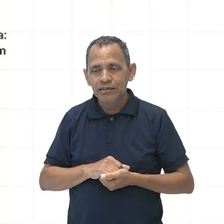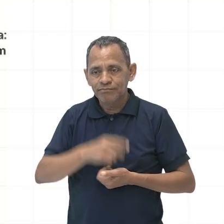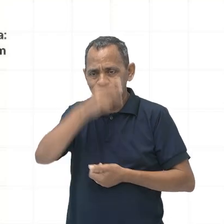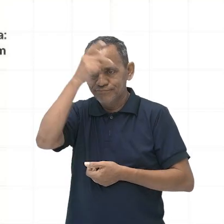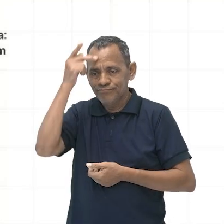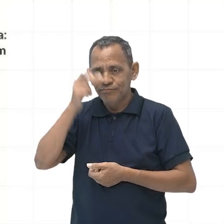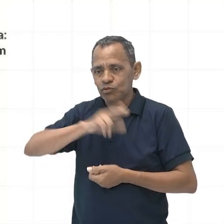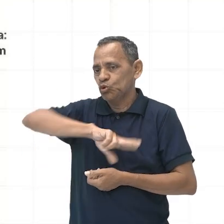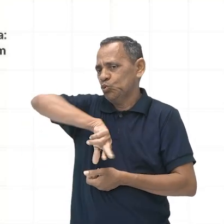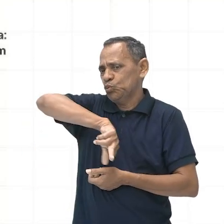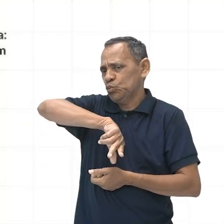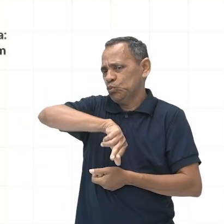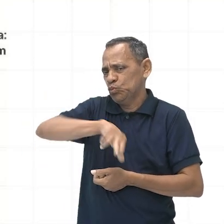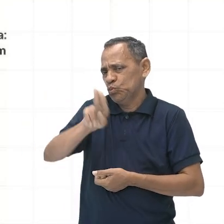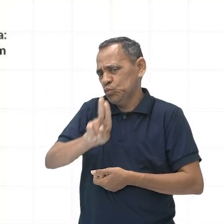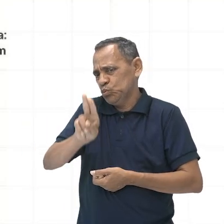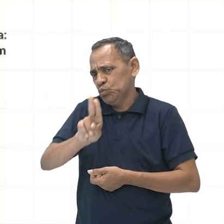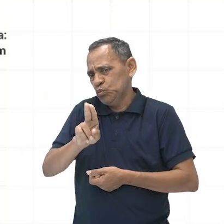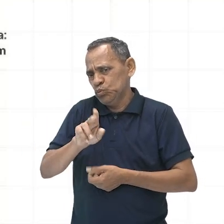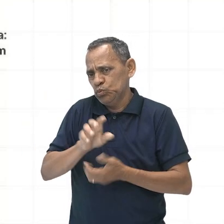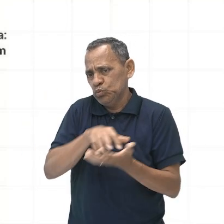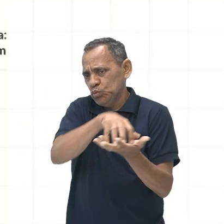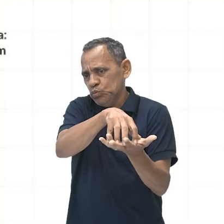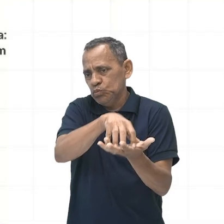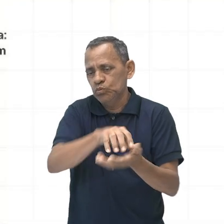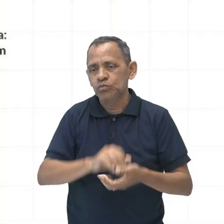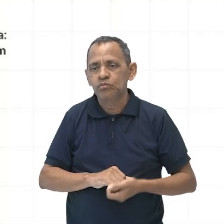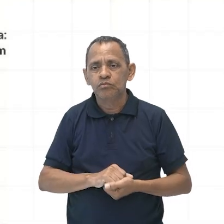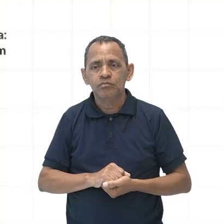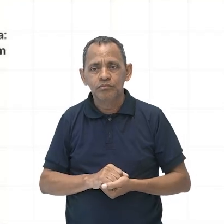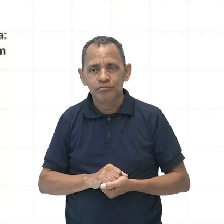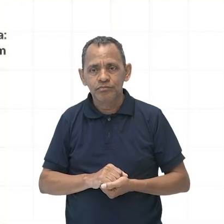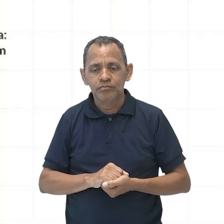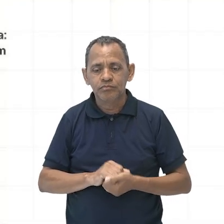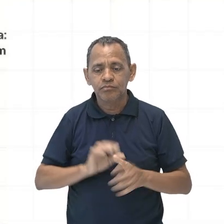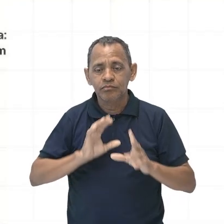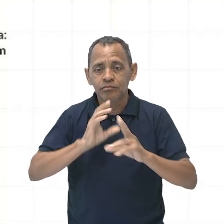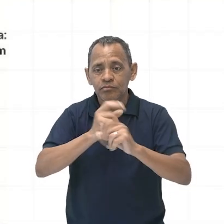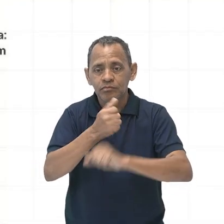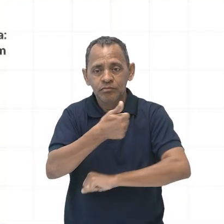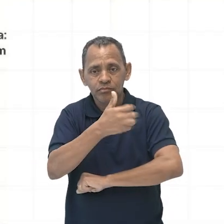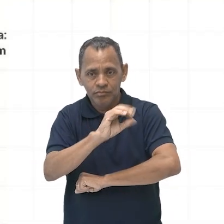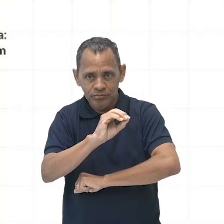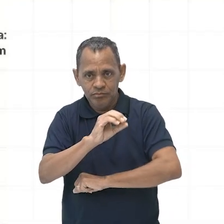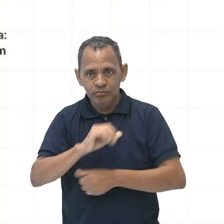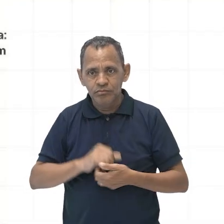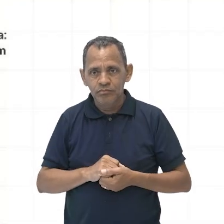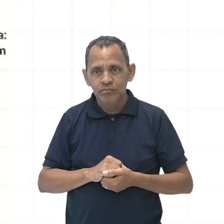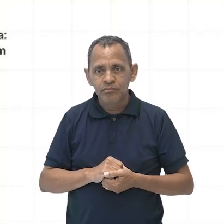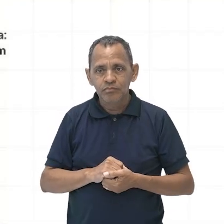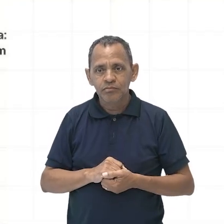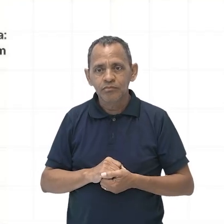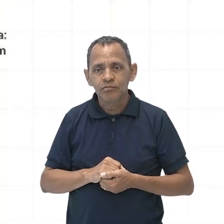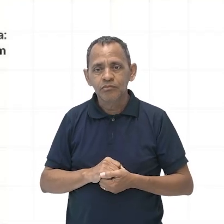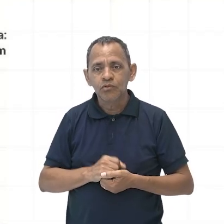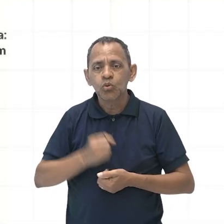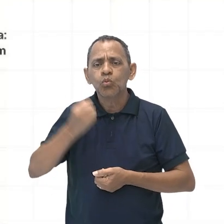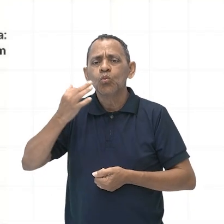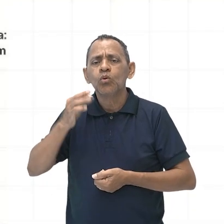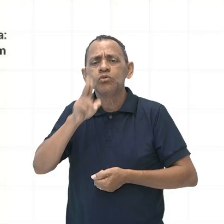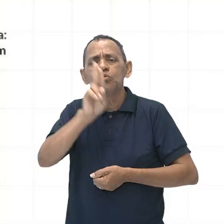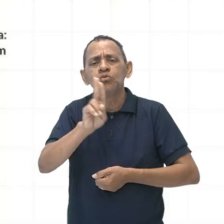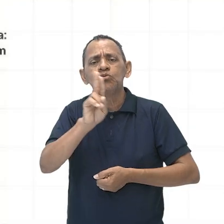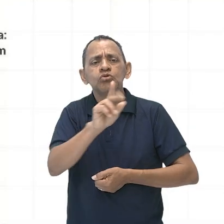tenho 5, ou seja, seria um total de 10 alunos. Quantos utilizam apenas um